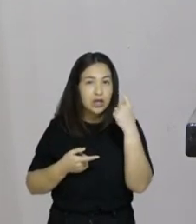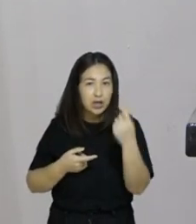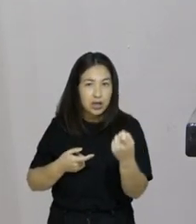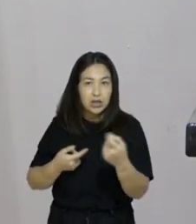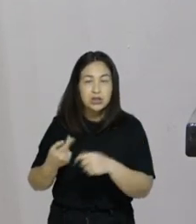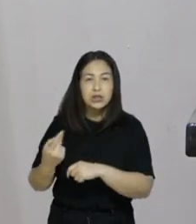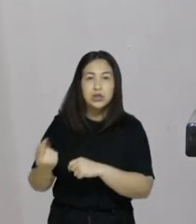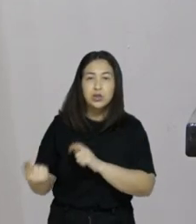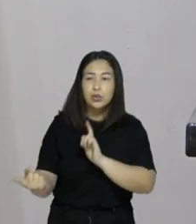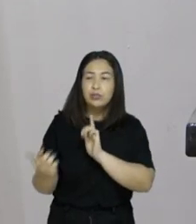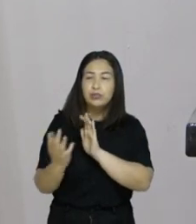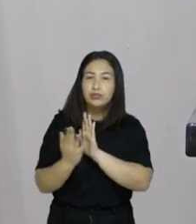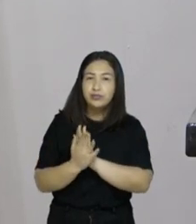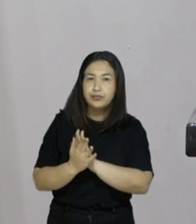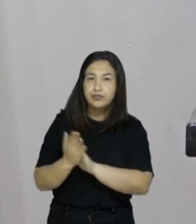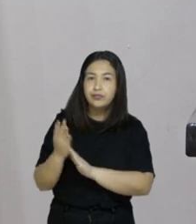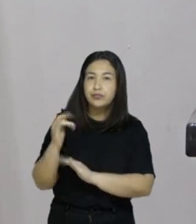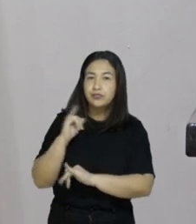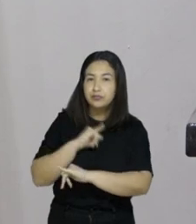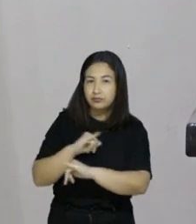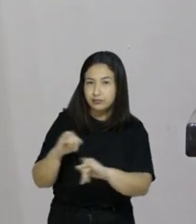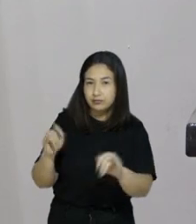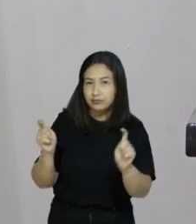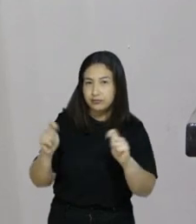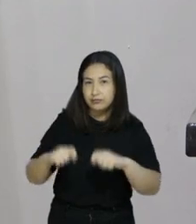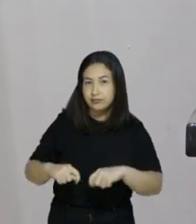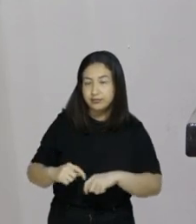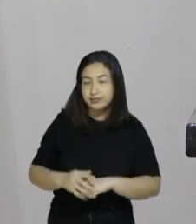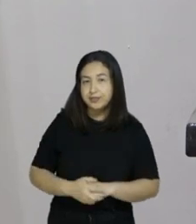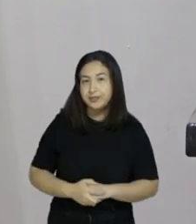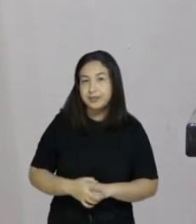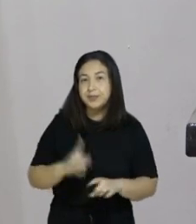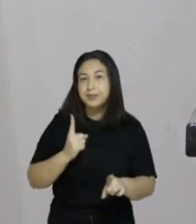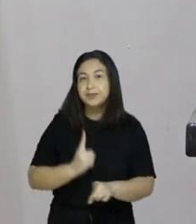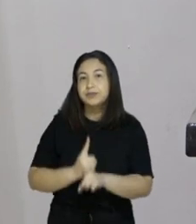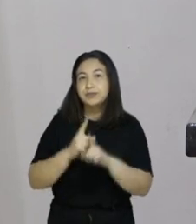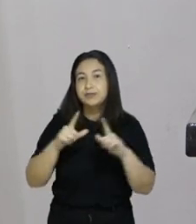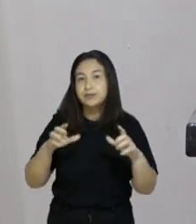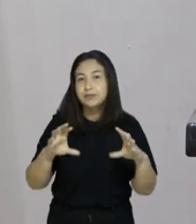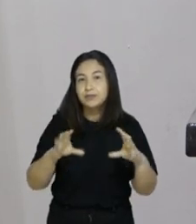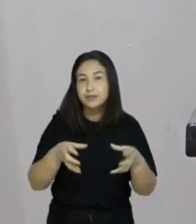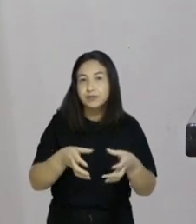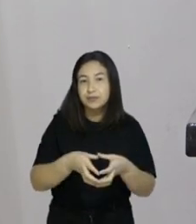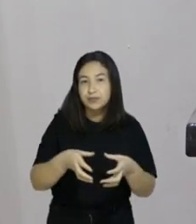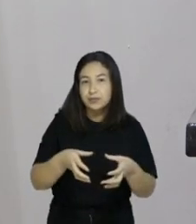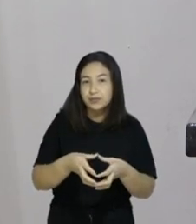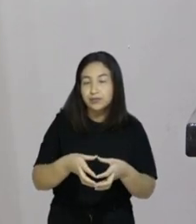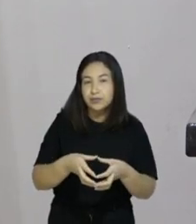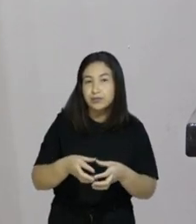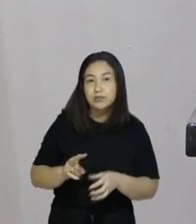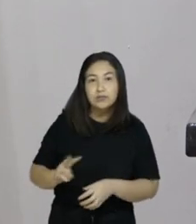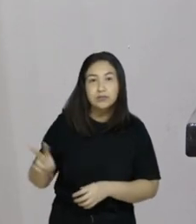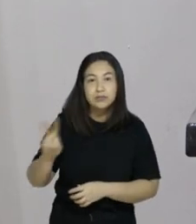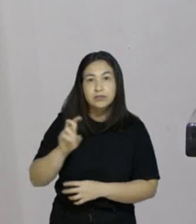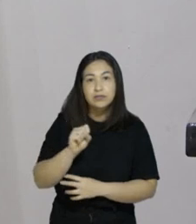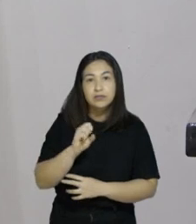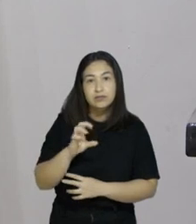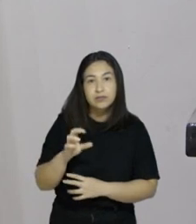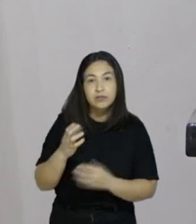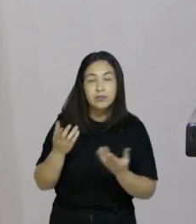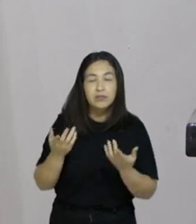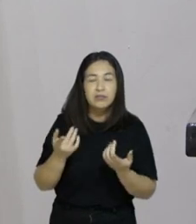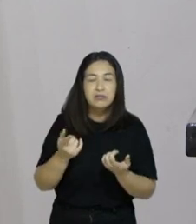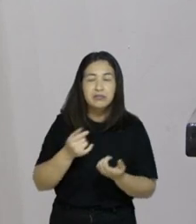procurarem para maiores informações. Identificamos setores econômicos de grande valor para Santa Catarina, como frango,